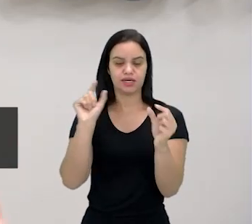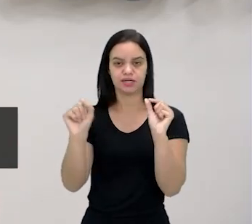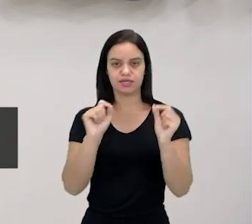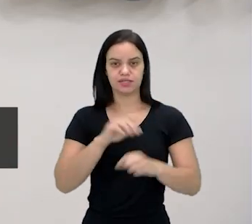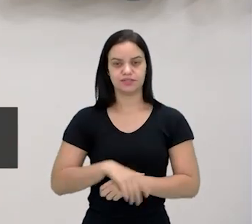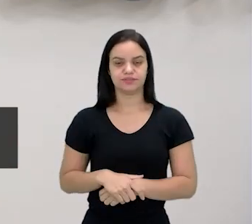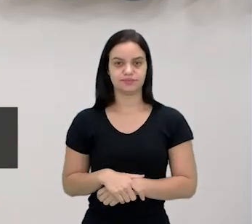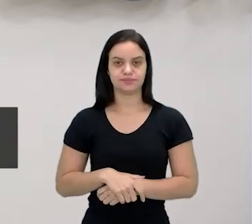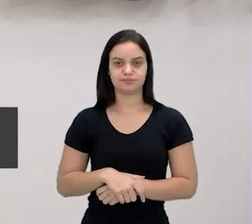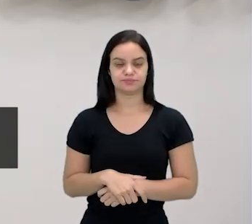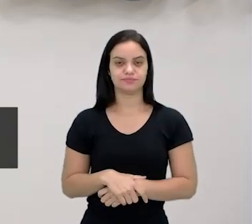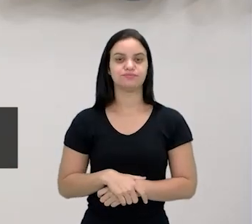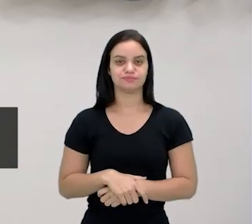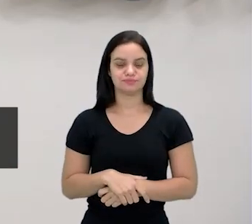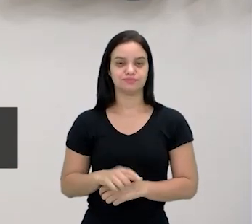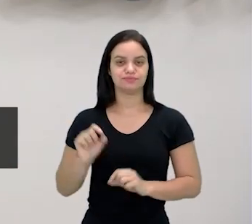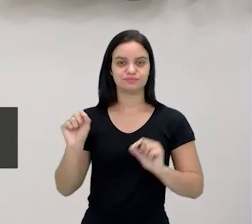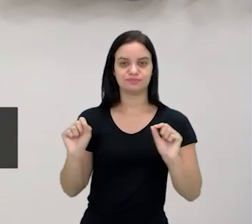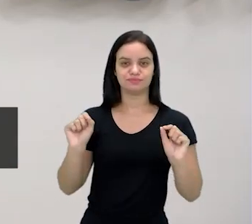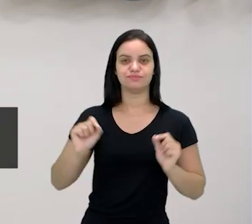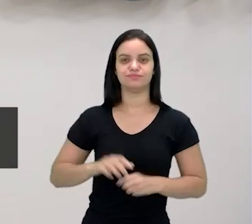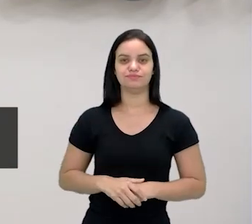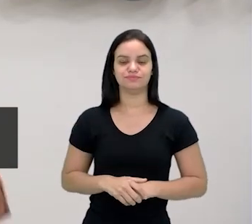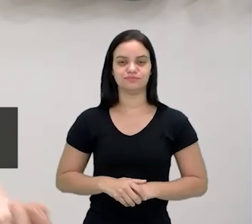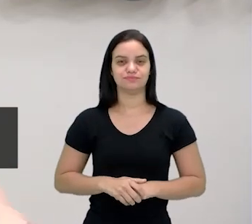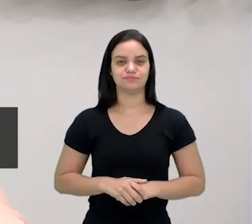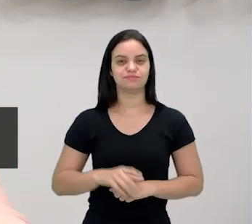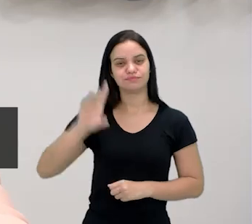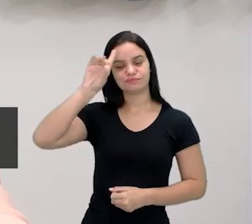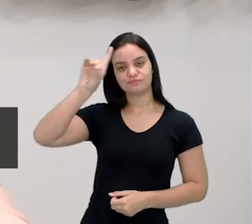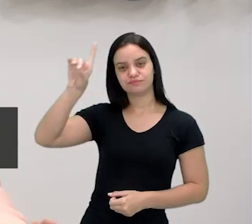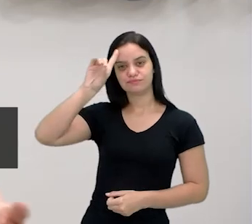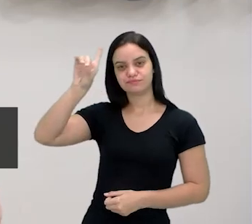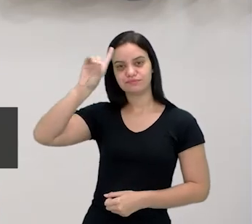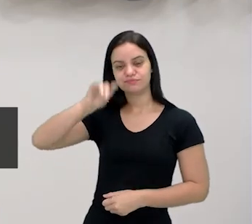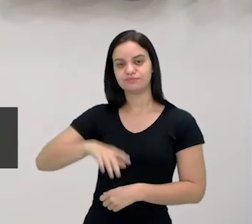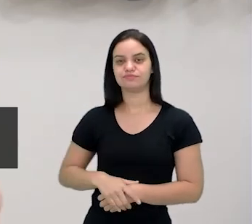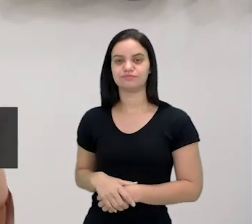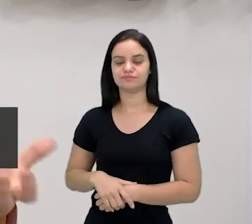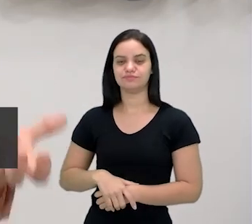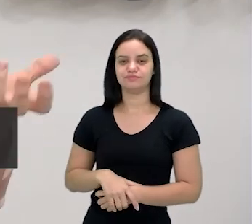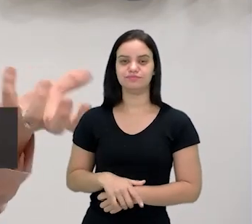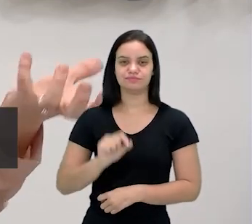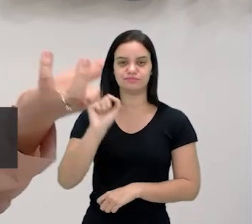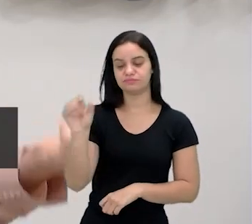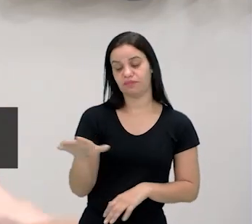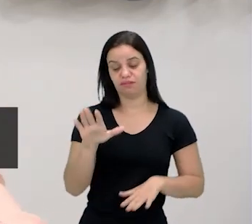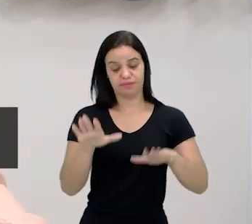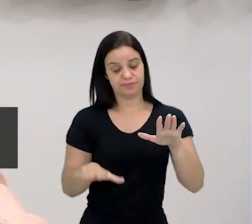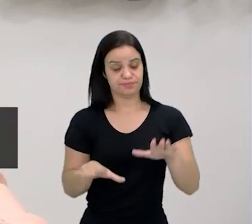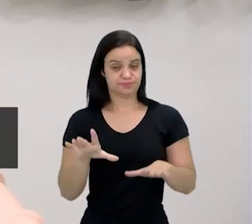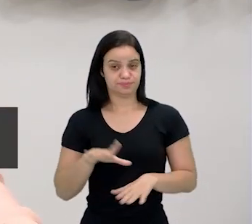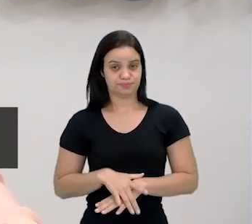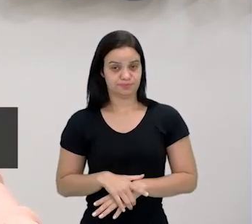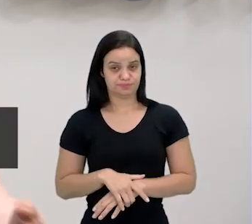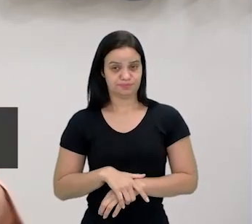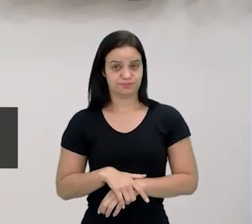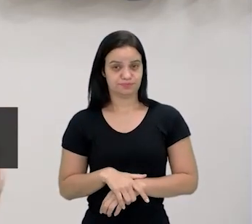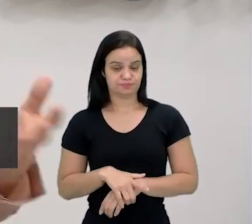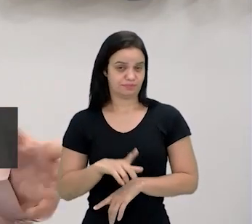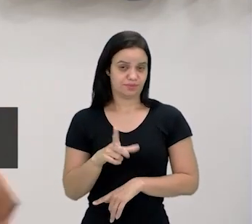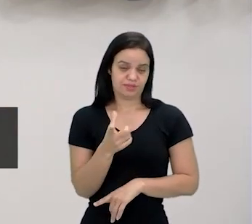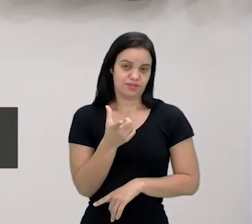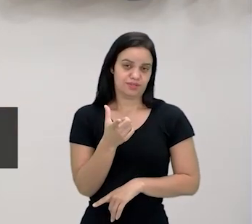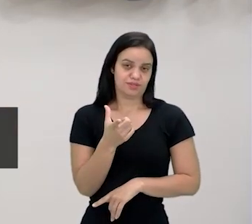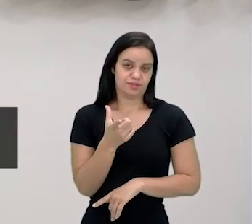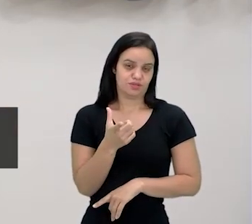miserável, vivem da costura ali dia a dia para poder trazer essa graça,